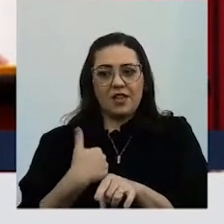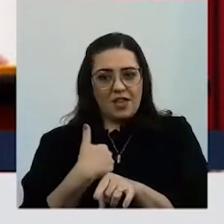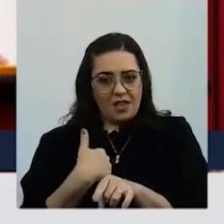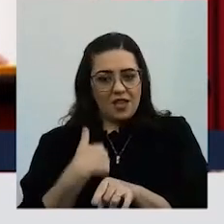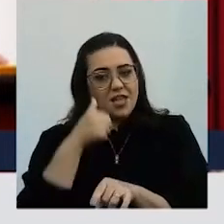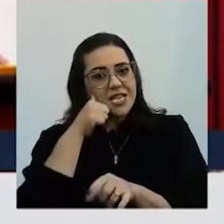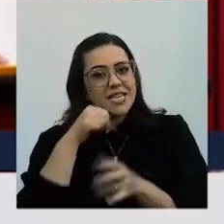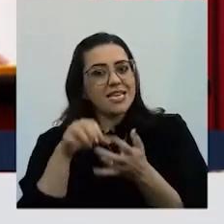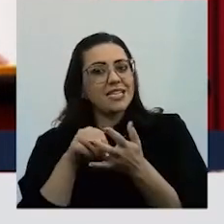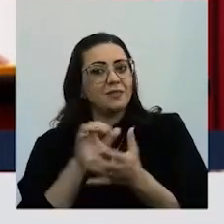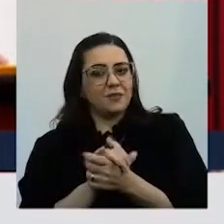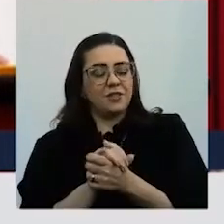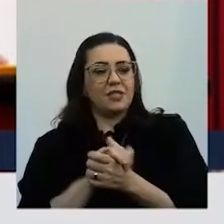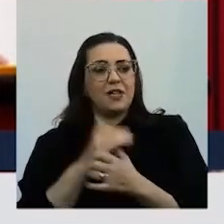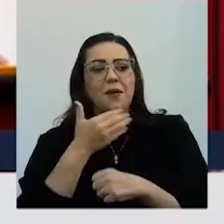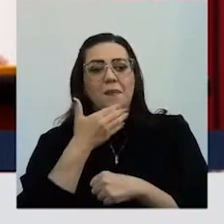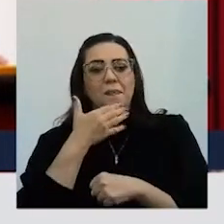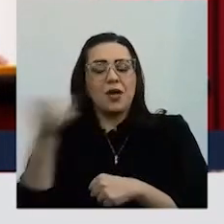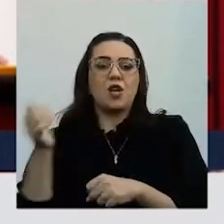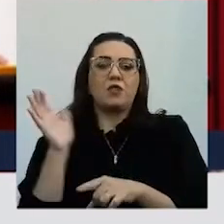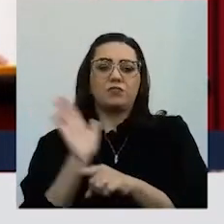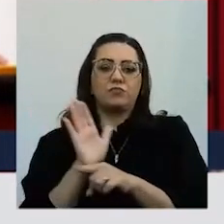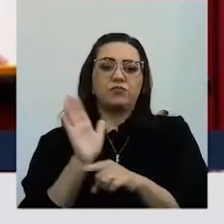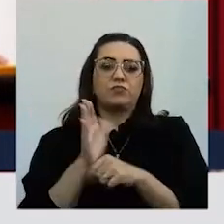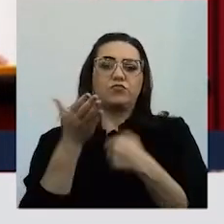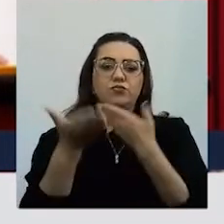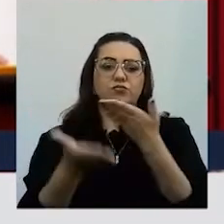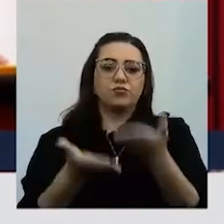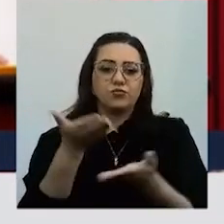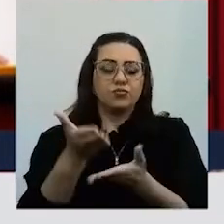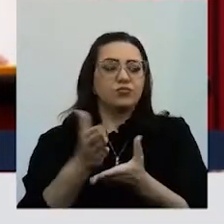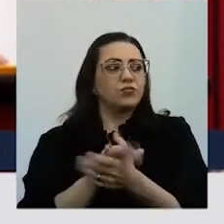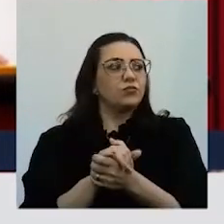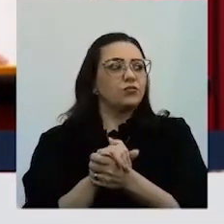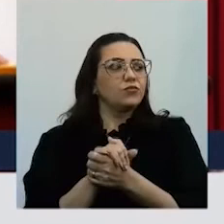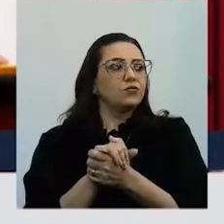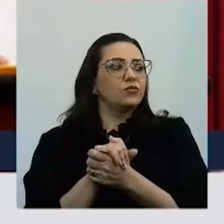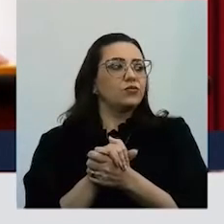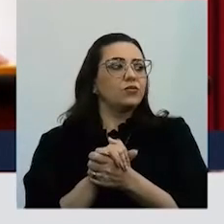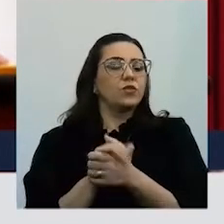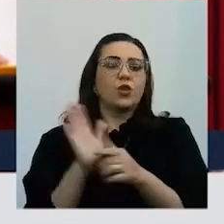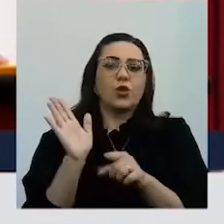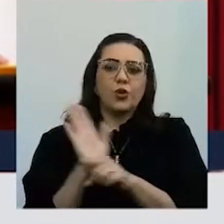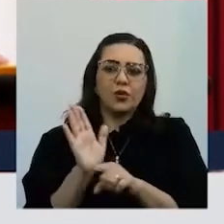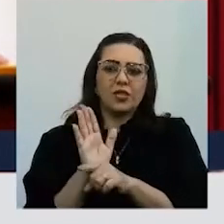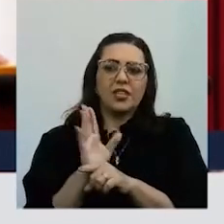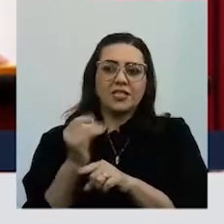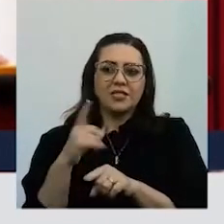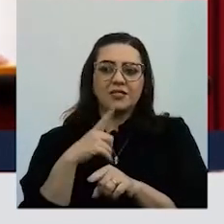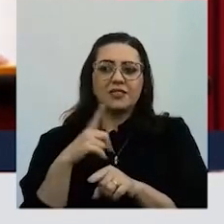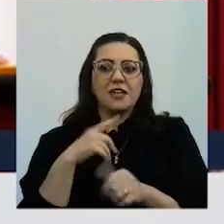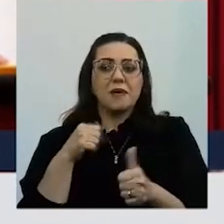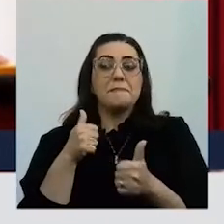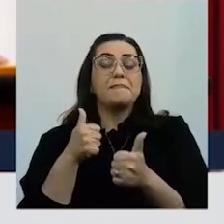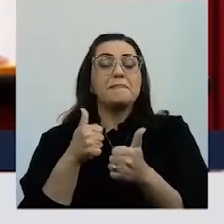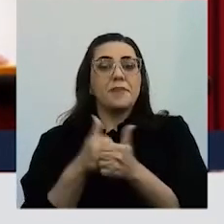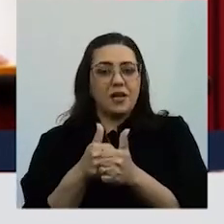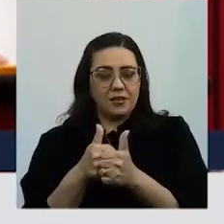Rose, para melhorar, para minimizar, para estabelecer, quanto mais perto